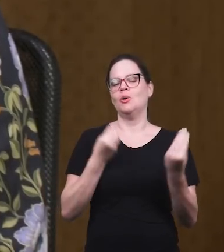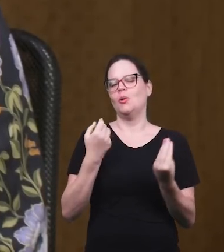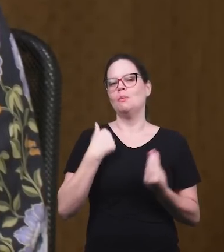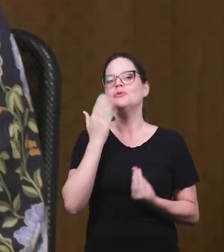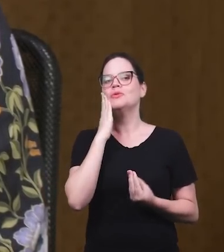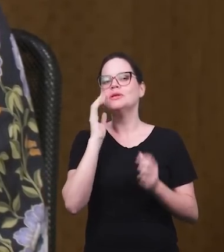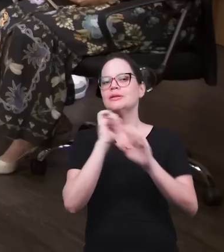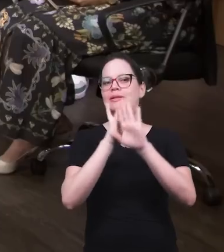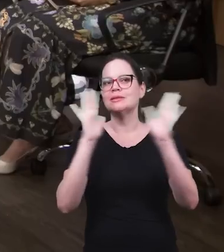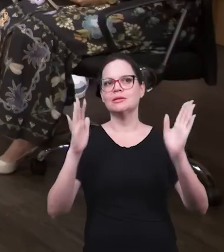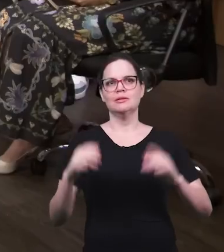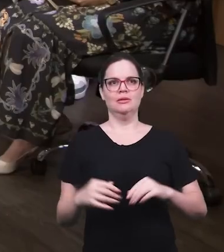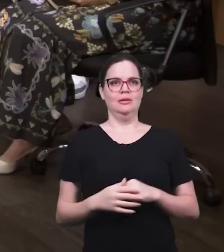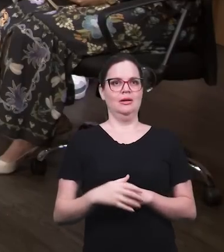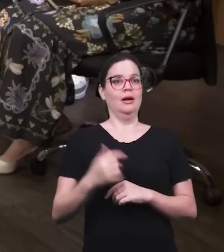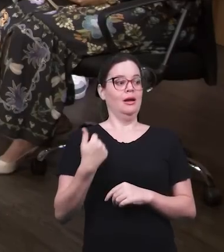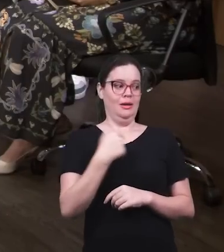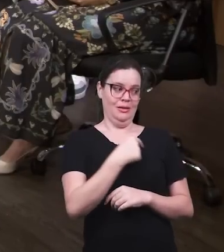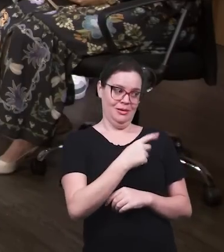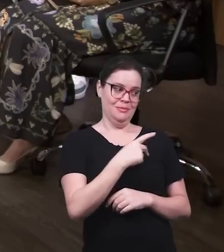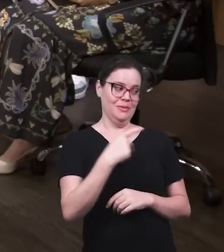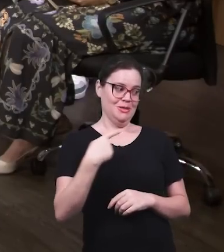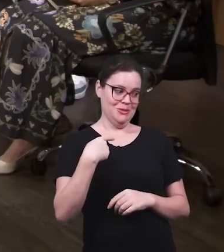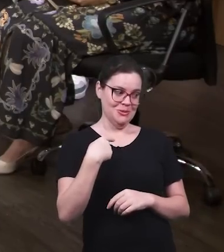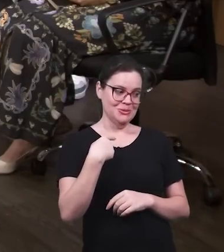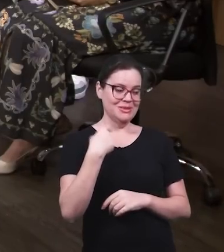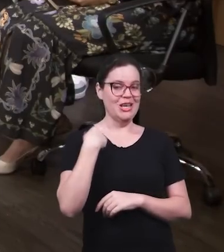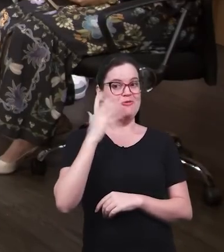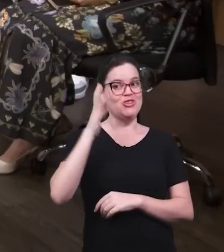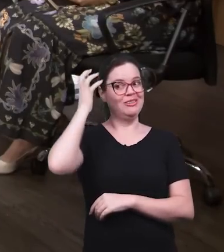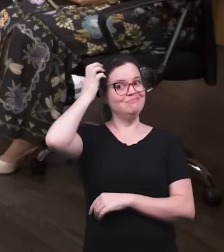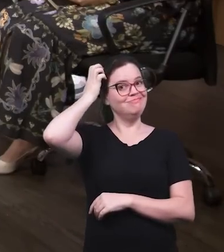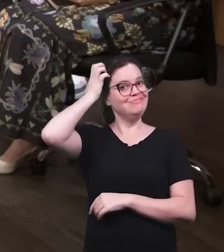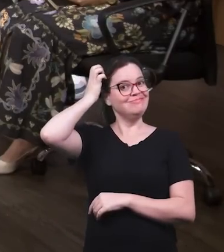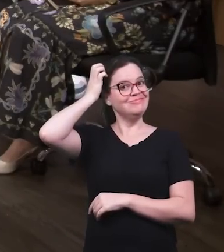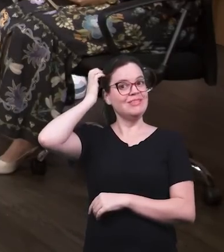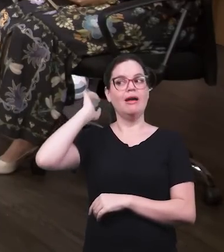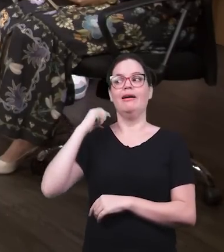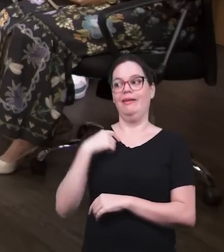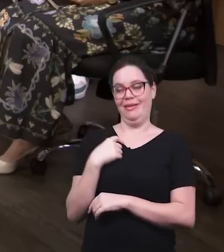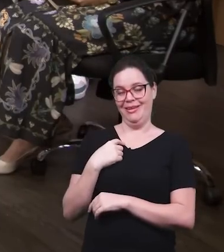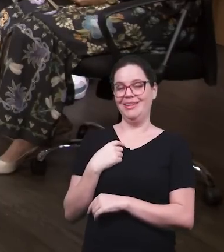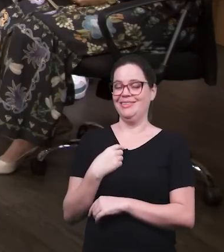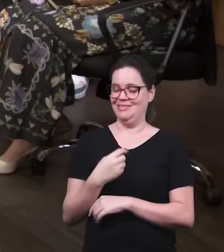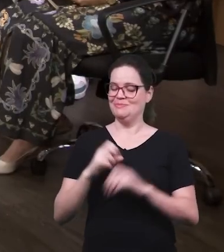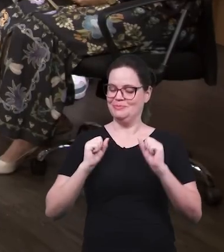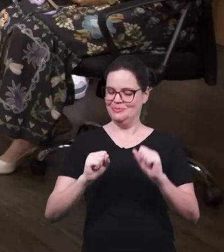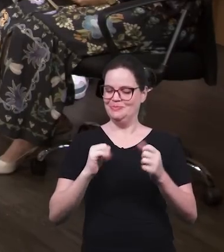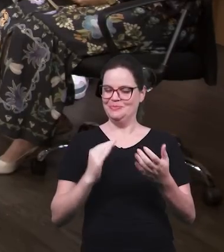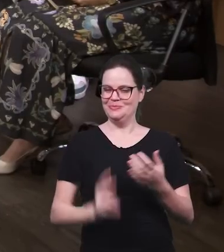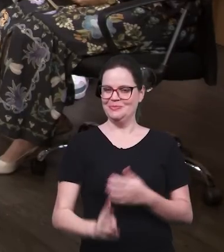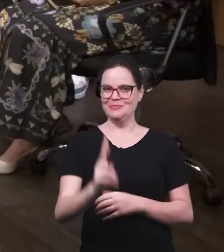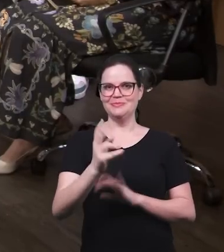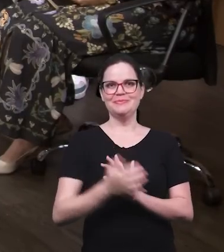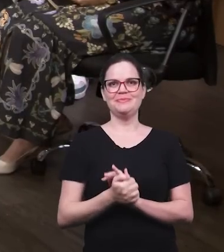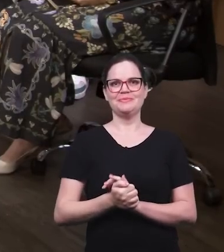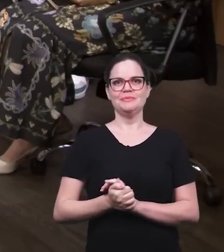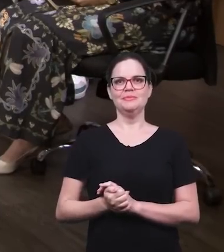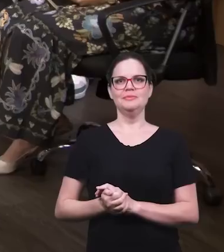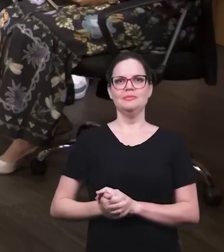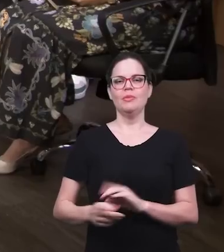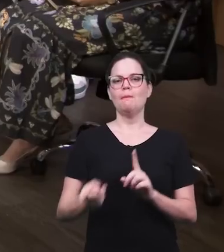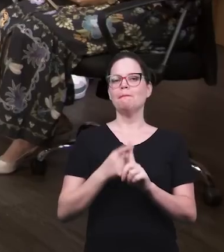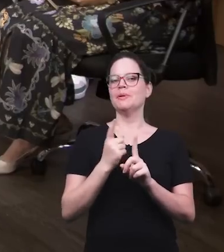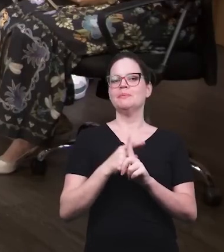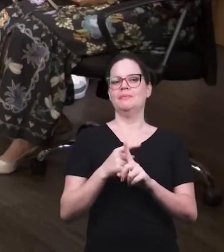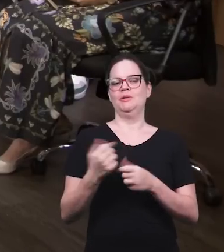perguntas... São perguntas, Marcelo, você vai ter... Já estou coçando a cabeça. Isso, coça mesmo. Vai lá, Karina, toca o barco. Então, vamos começar